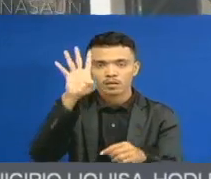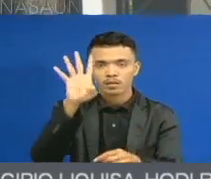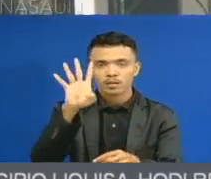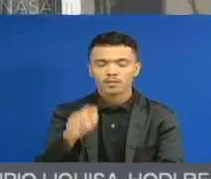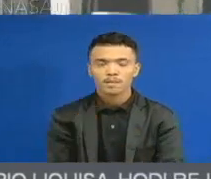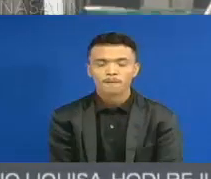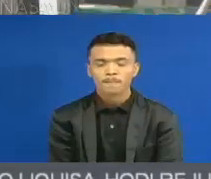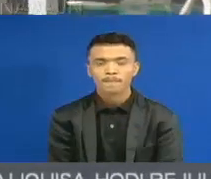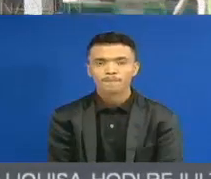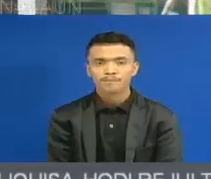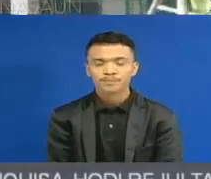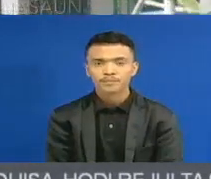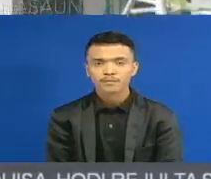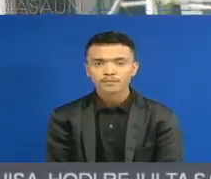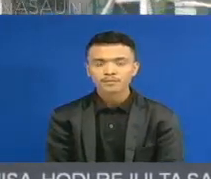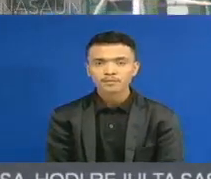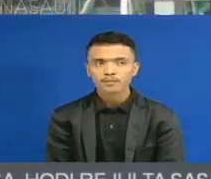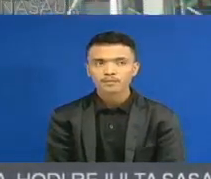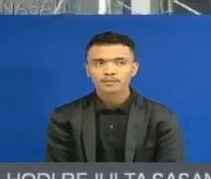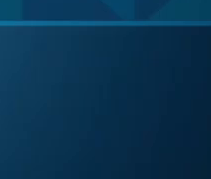Oikusi Exidio Nono Ba RTTL.